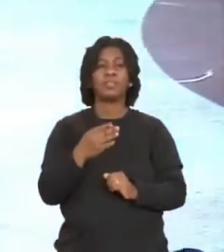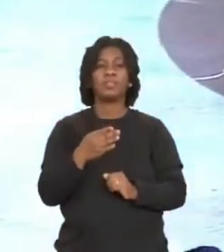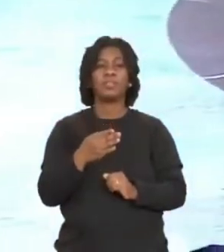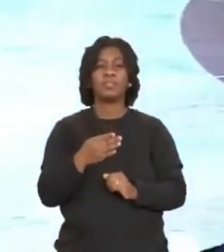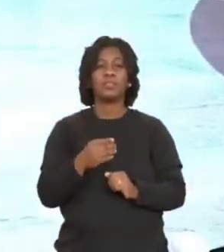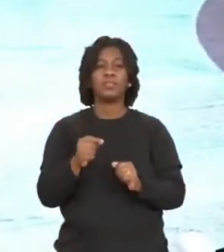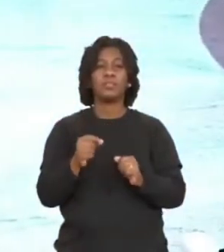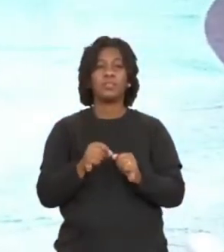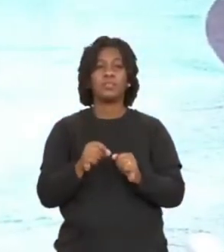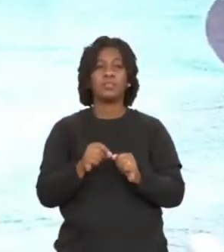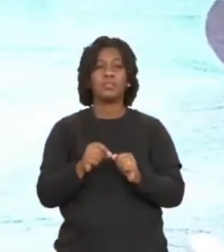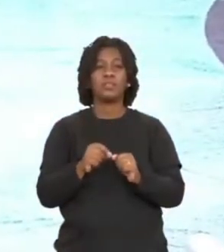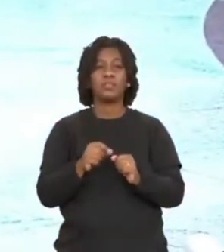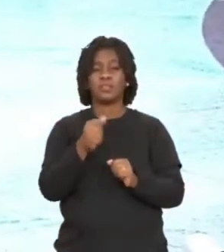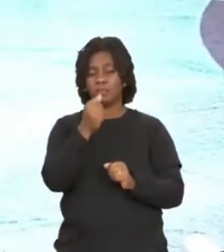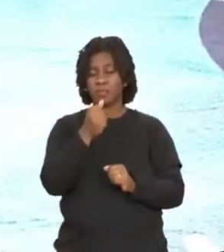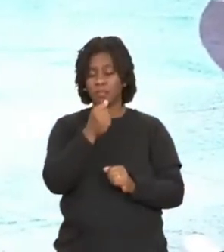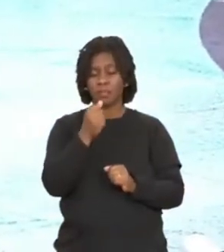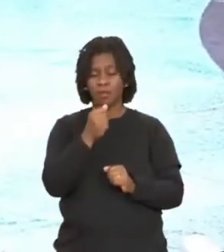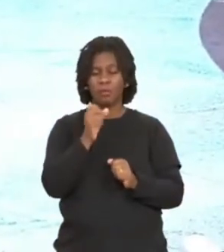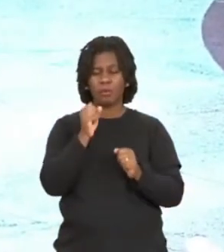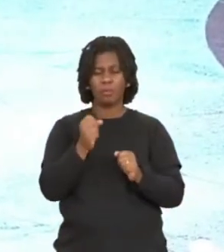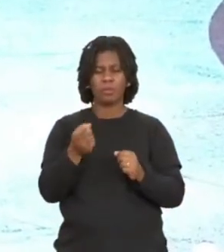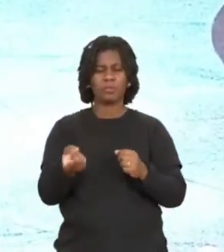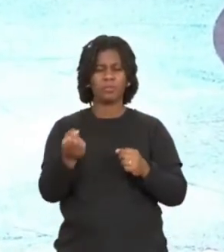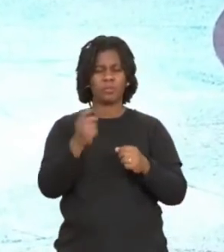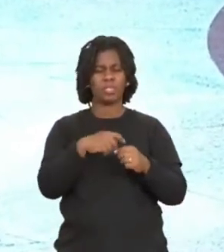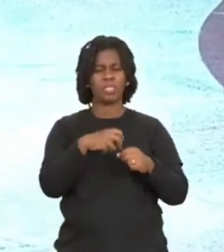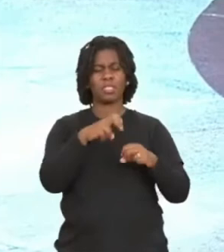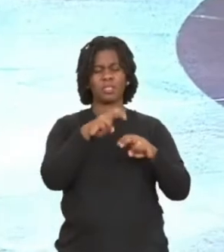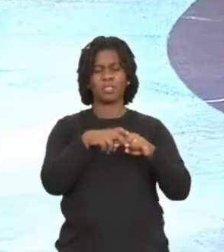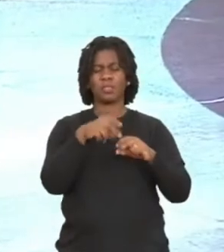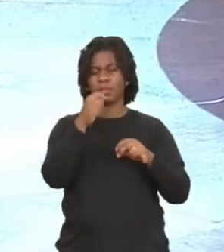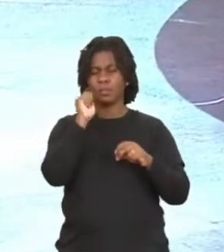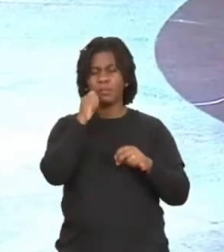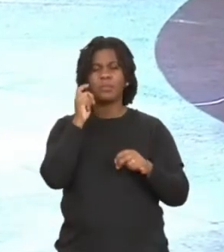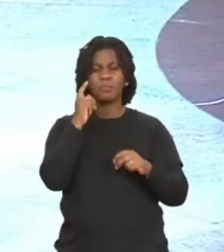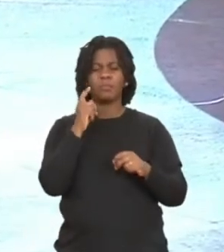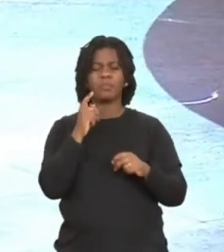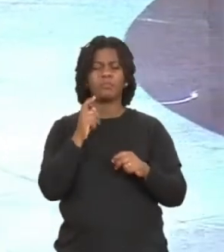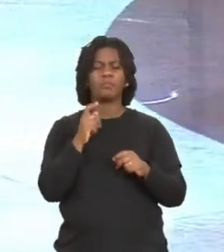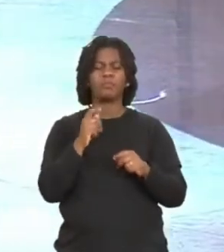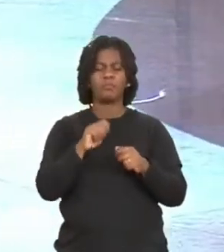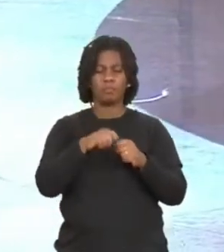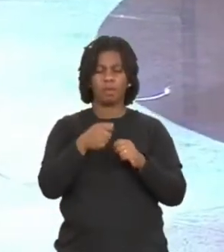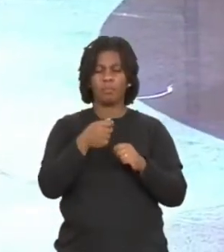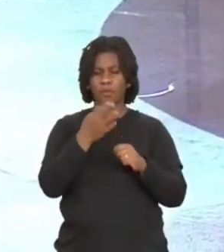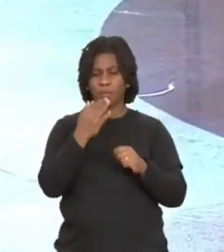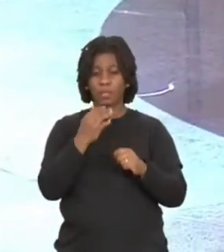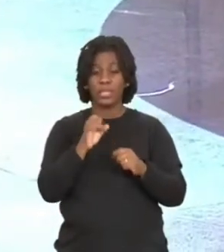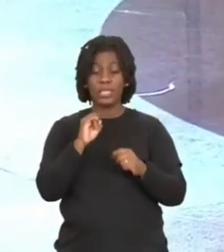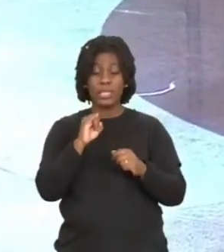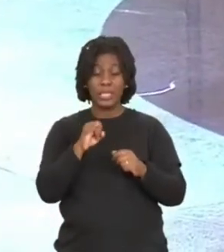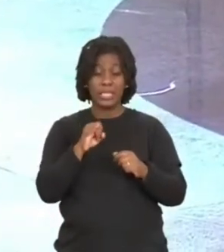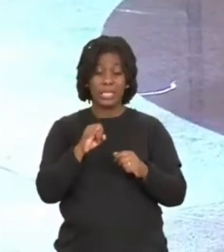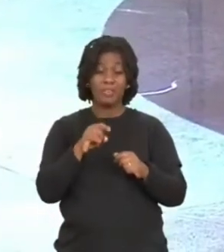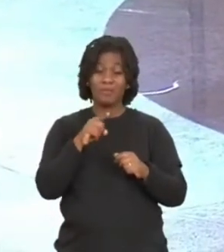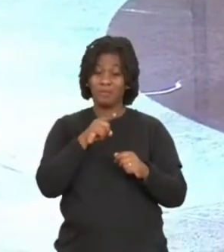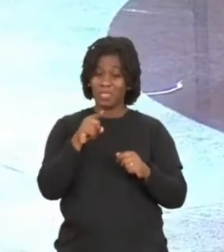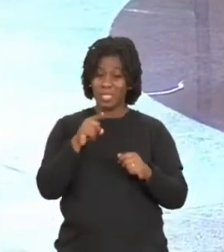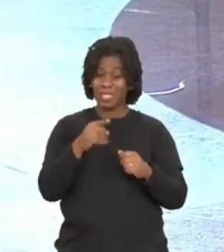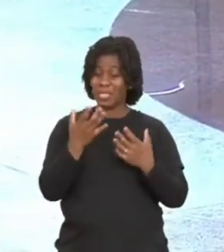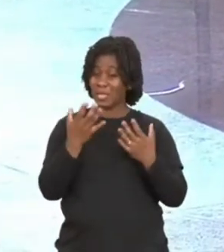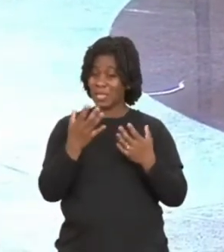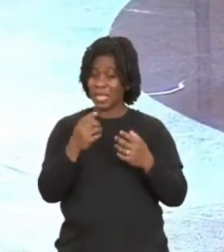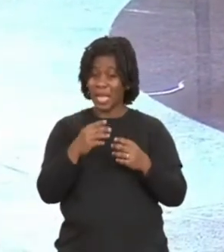Ceia e volta para o lugar para você ceiar. Amém? Se porventura você não fez a fogueira santa e você quer pegar